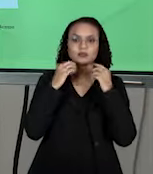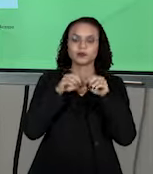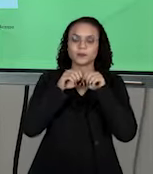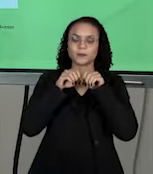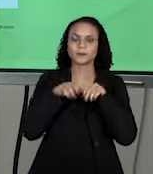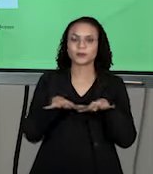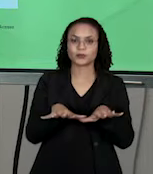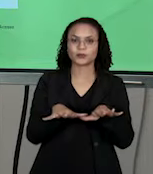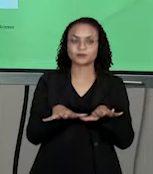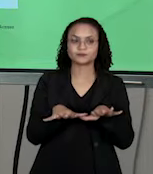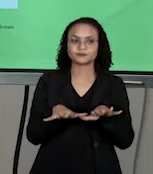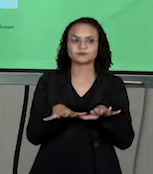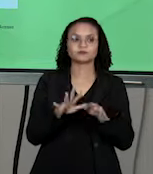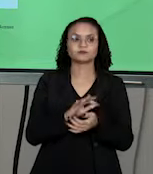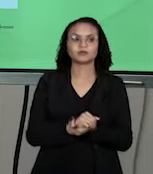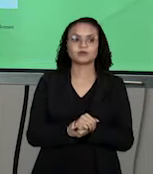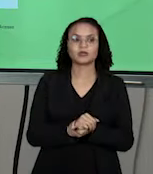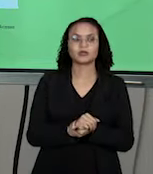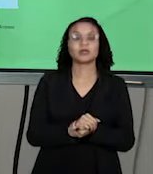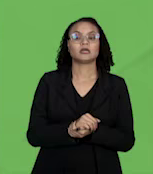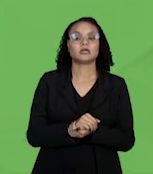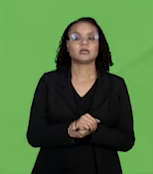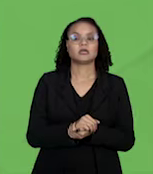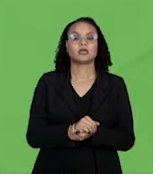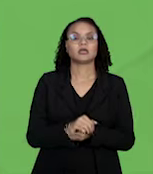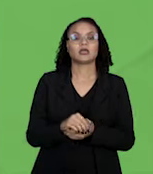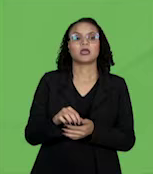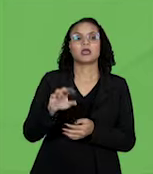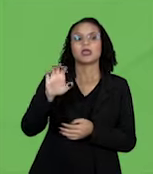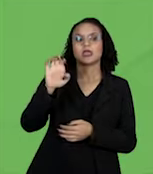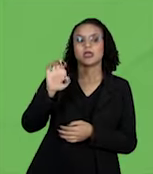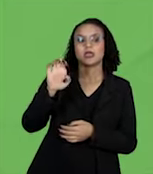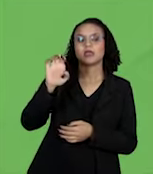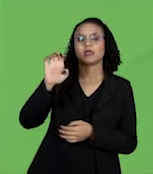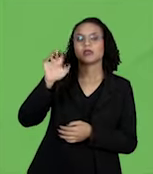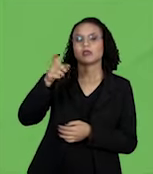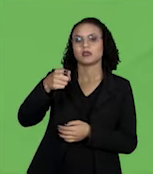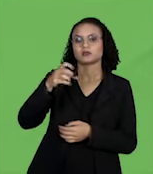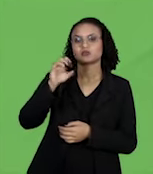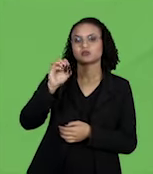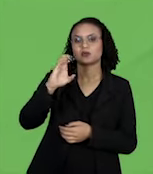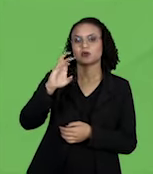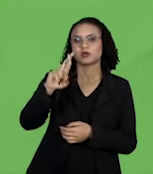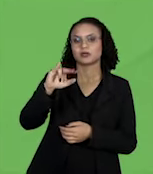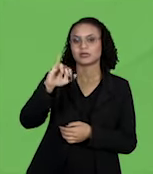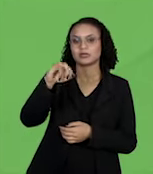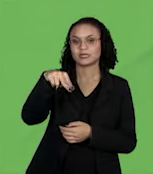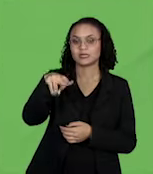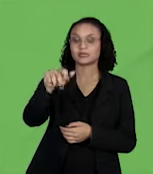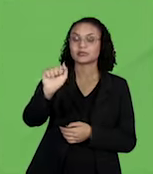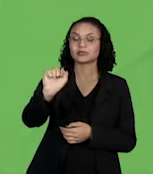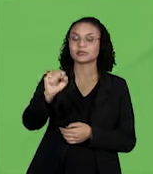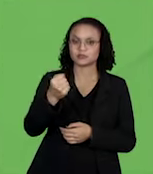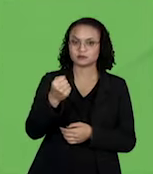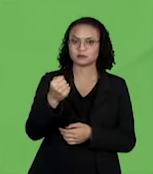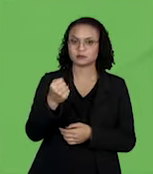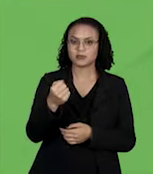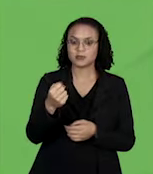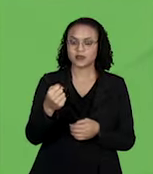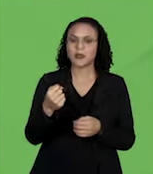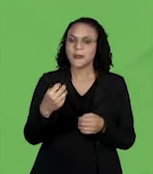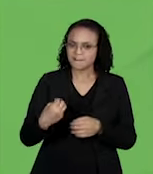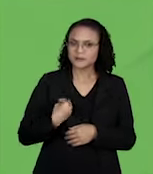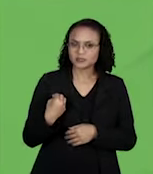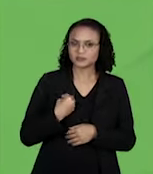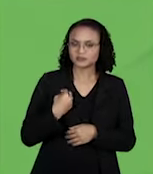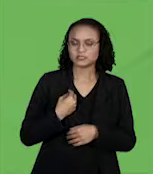fazem parte do sistema endócrino? Não fazem, né? Elas fazem parte lá do sistema excretor. Mas eu trouxe aqui só para